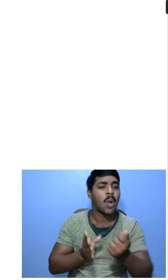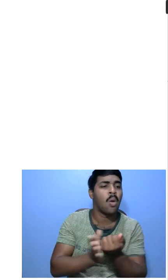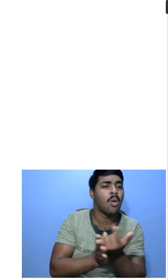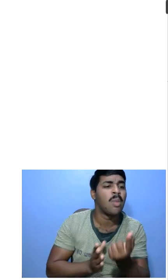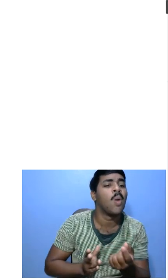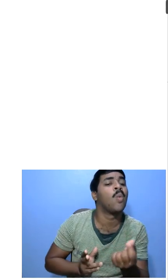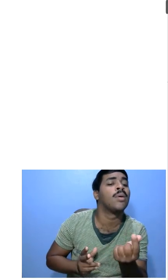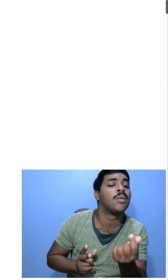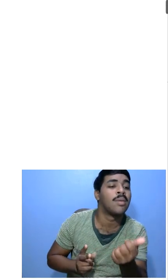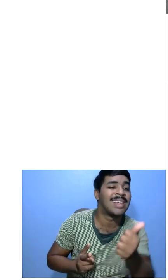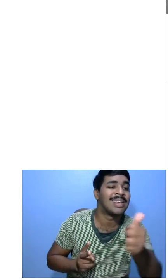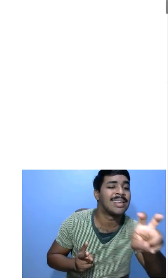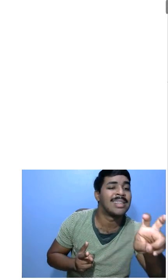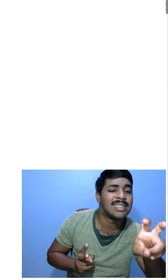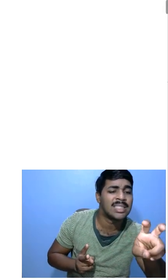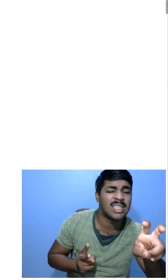Então,